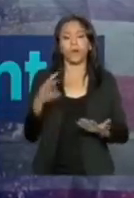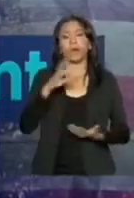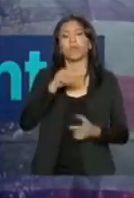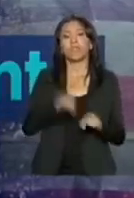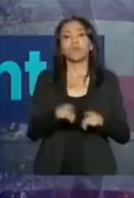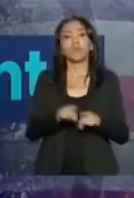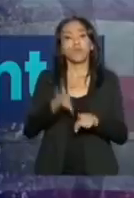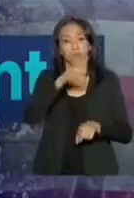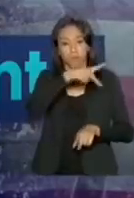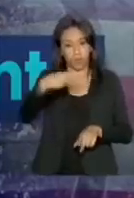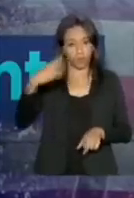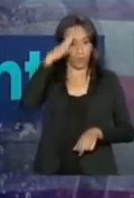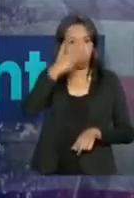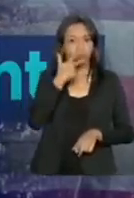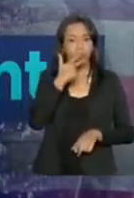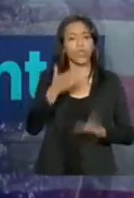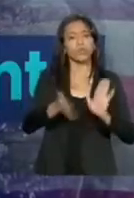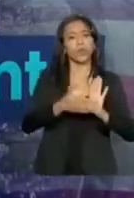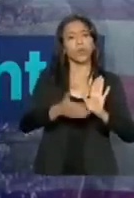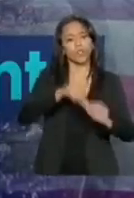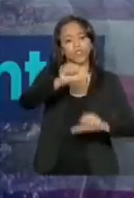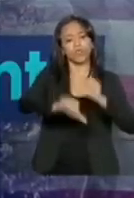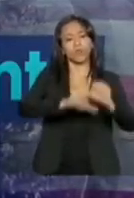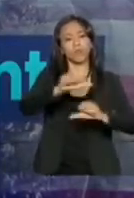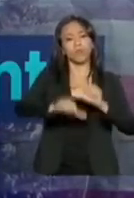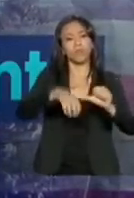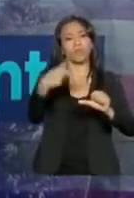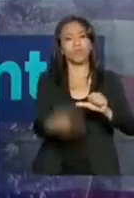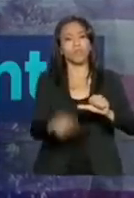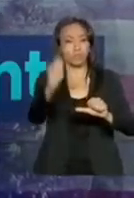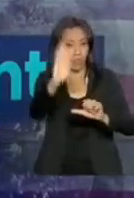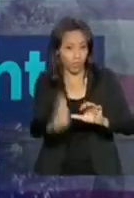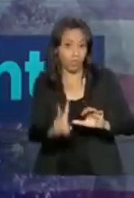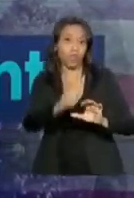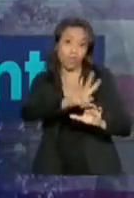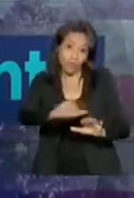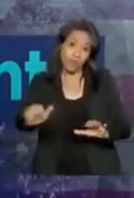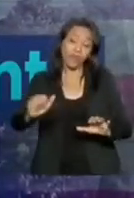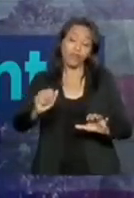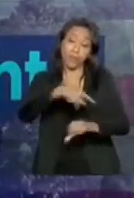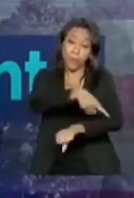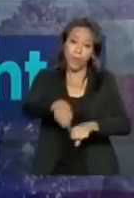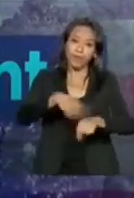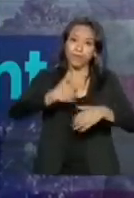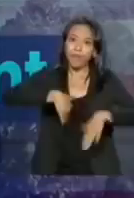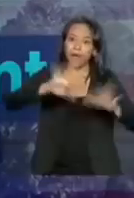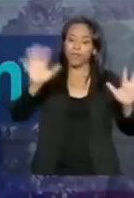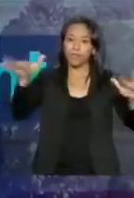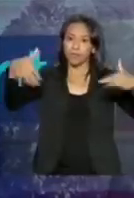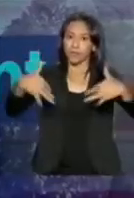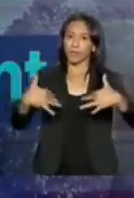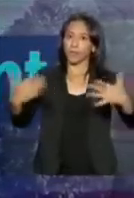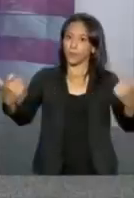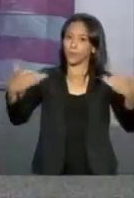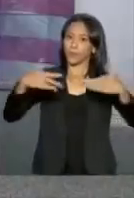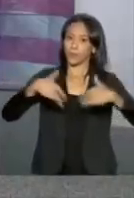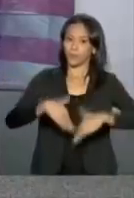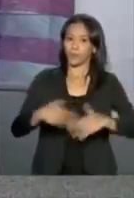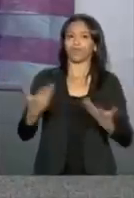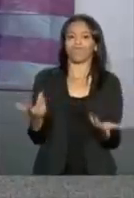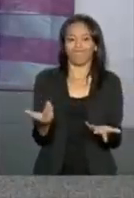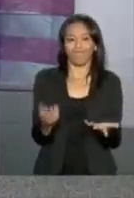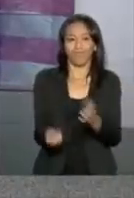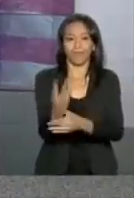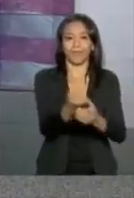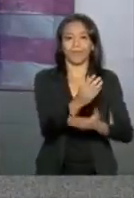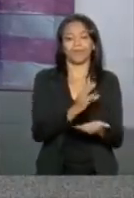mencionou ainda as reformas que serão implementadas no Brasil e que tornarão o país mais atraente para investimentos. Nós